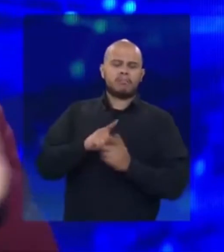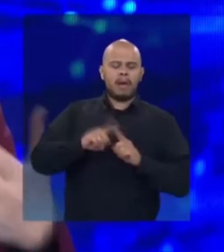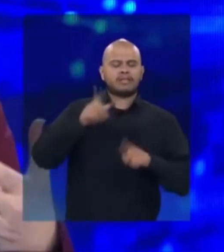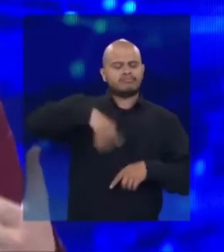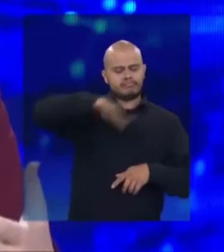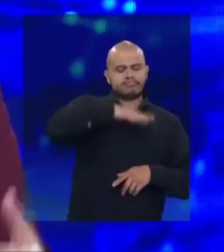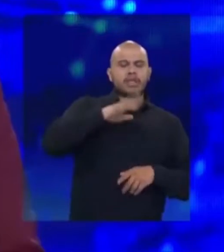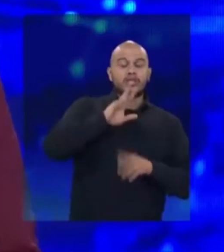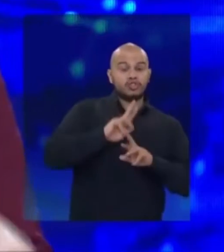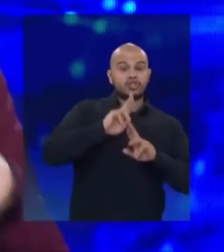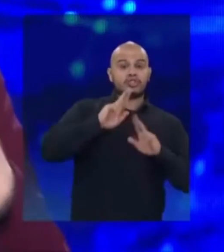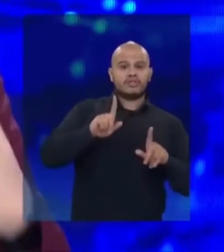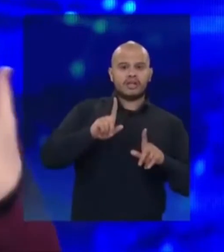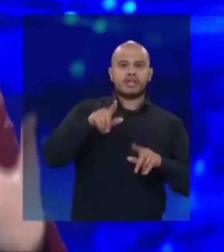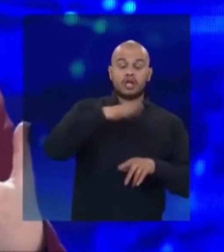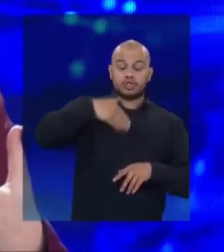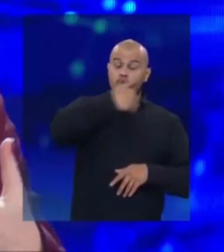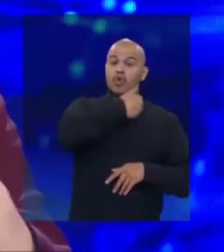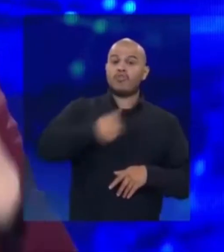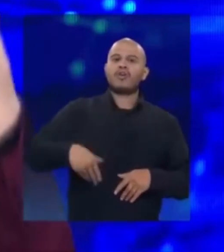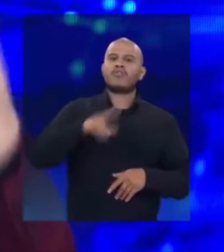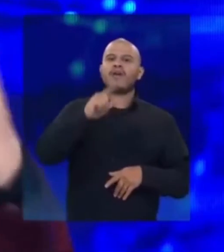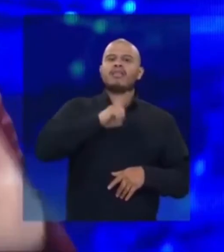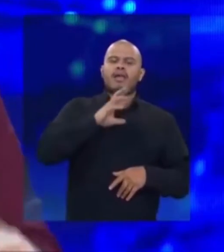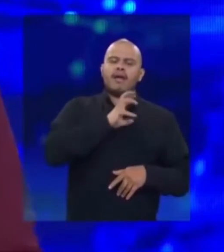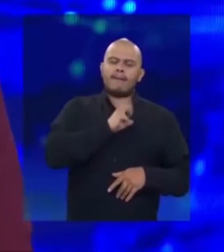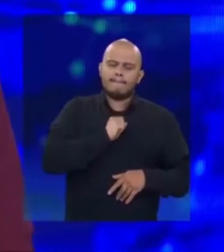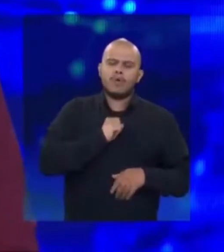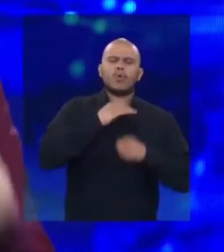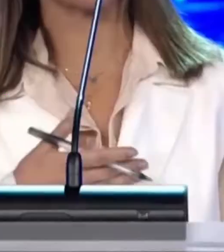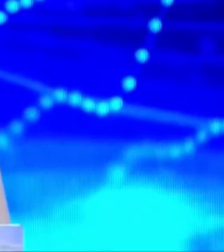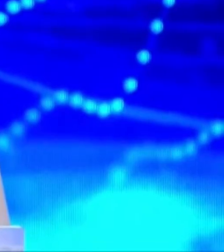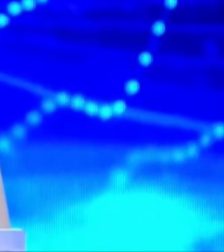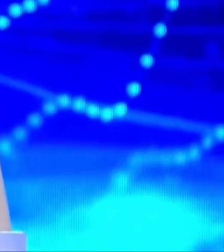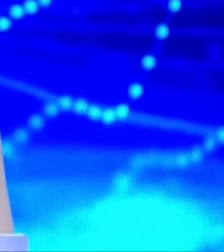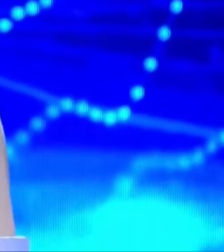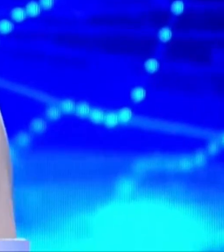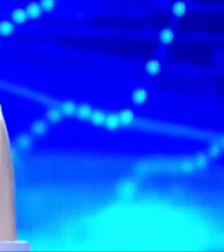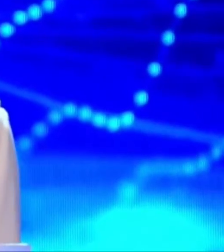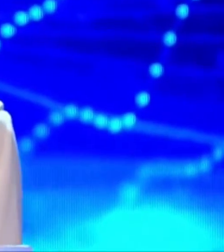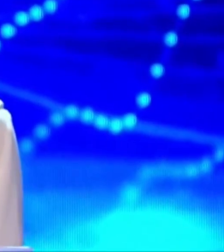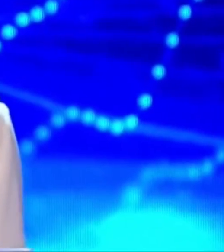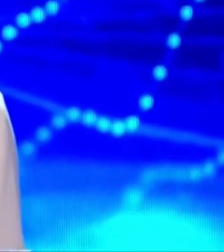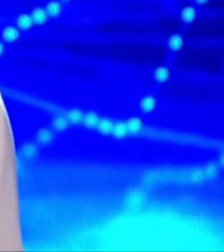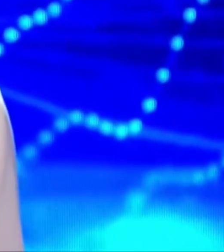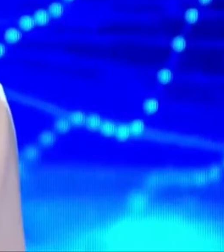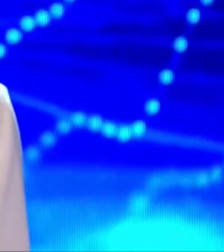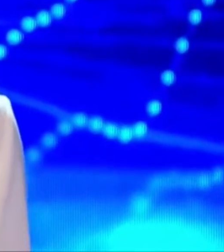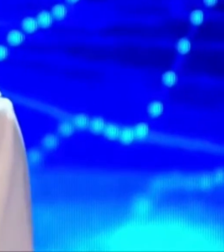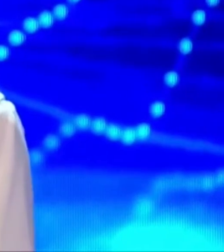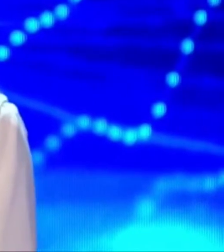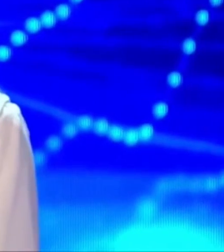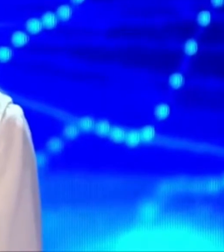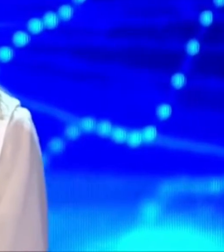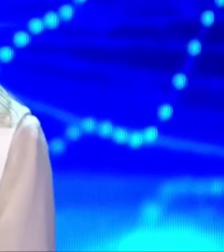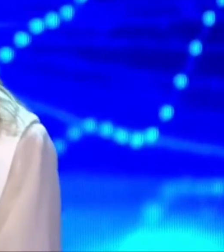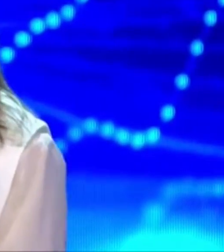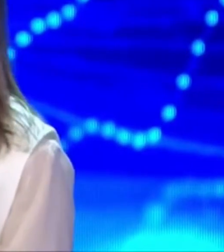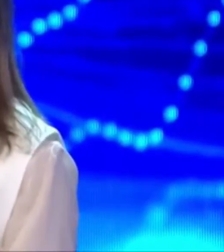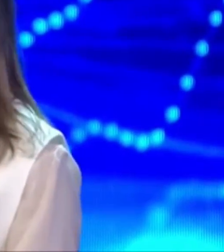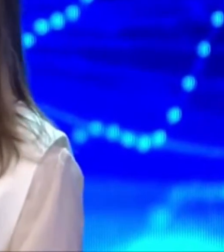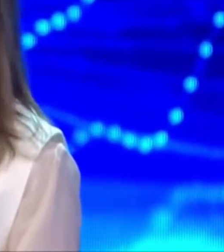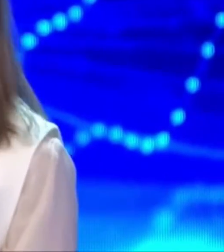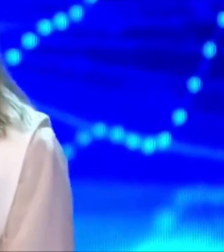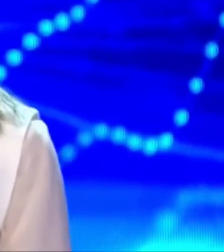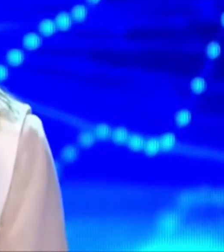envolvendo as vacinas Covaxin, revelada durante a CPI da pandemia. A candidata do União Brasil, Soraya Tronic,